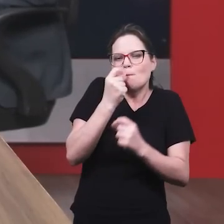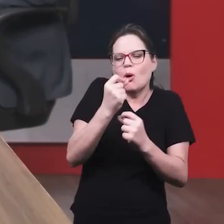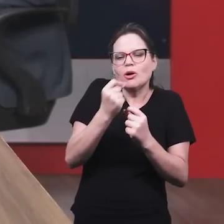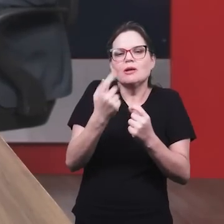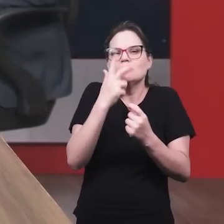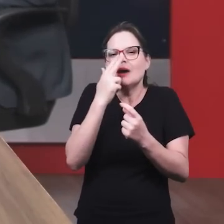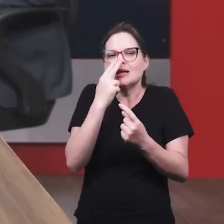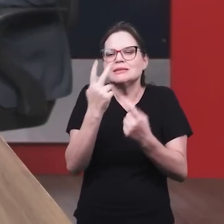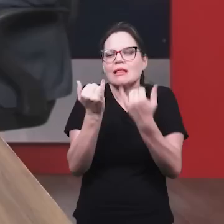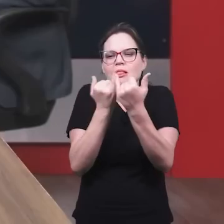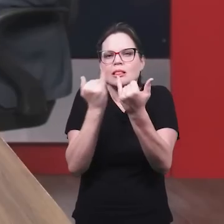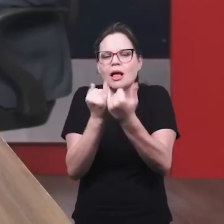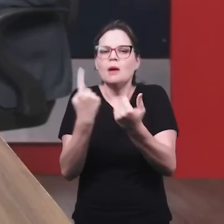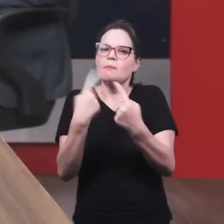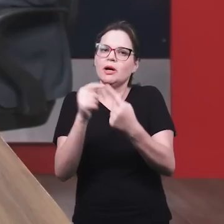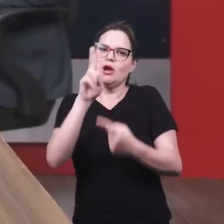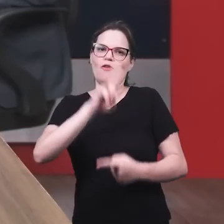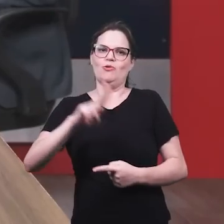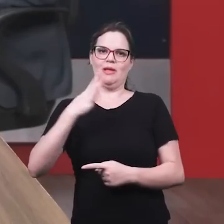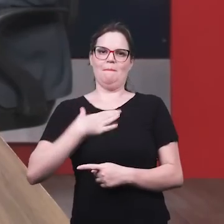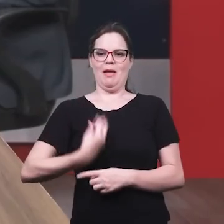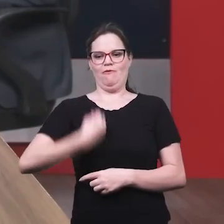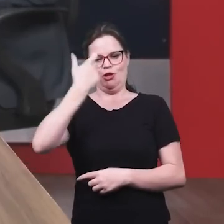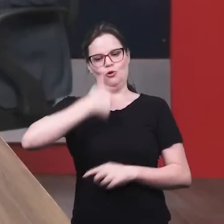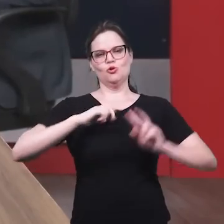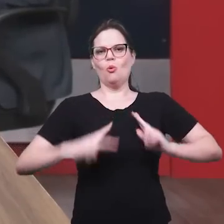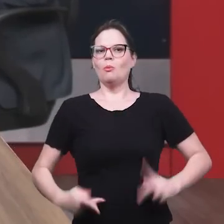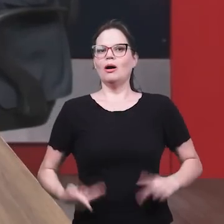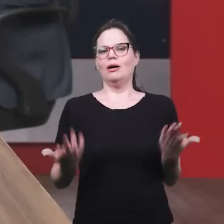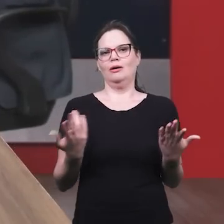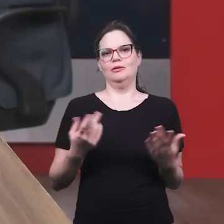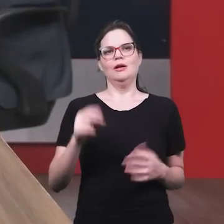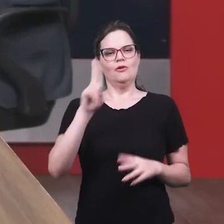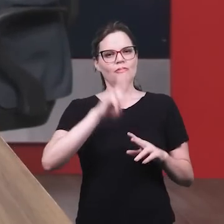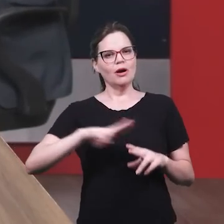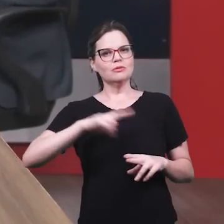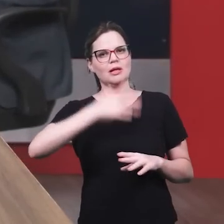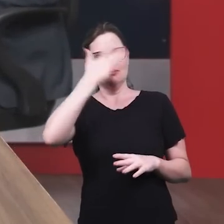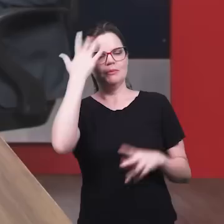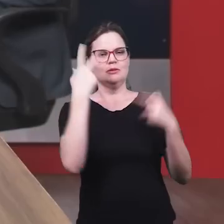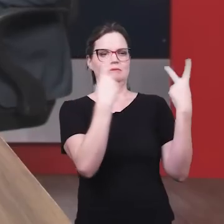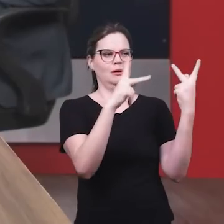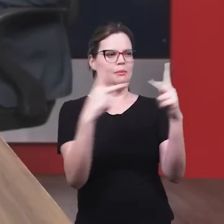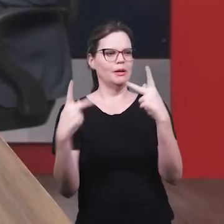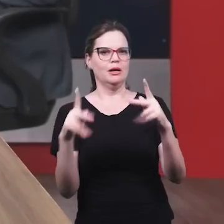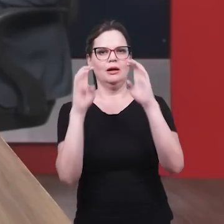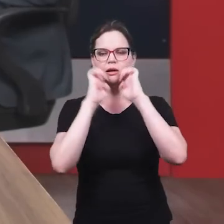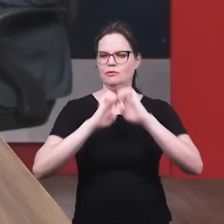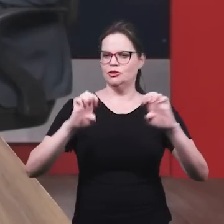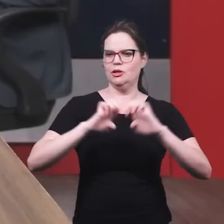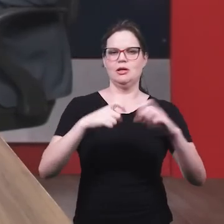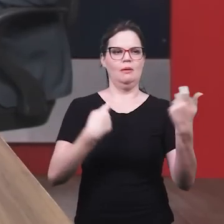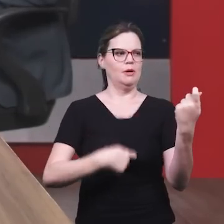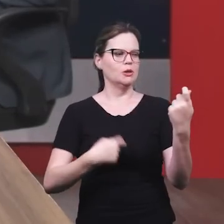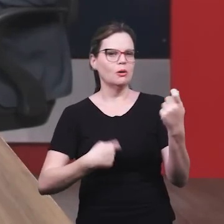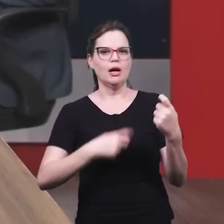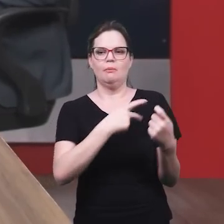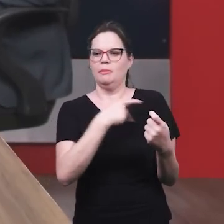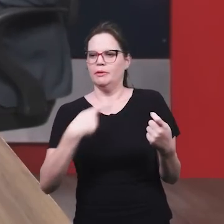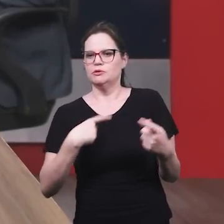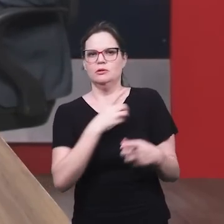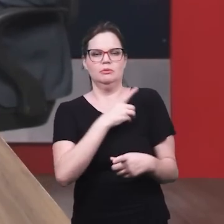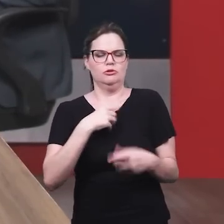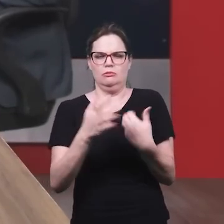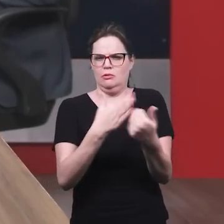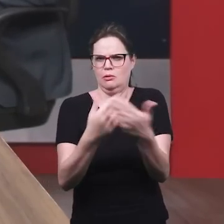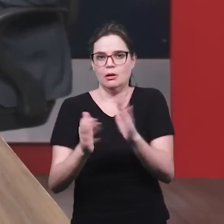função do pastor, né? O Senhor vai usar o irmão que é um evangelista para evangelizar. Cada um na sua vocação. Então você tem um pouco dessa. Mas